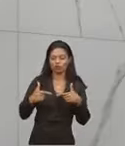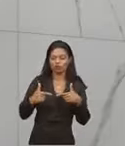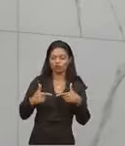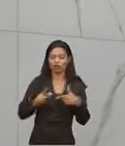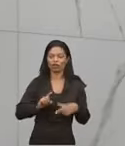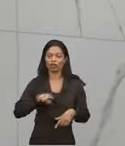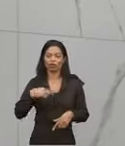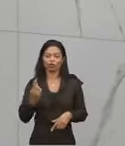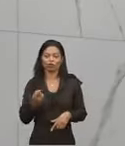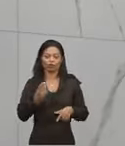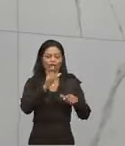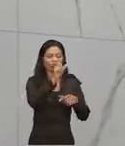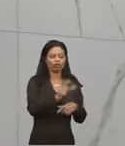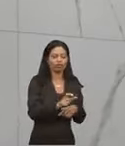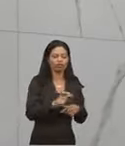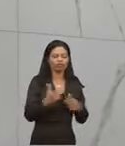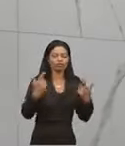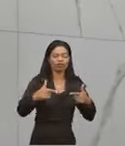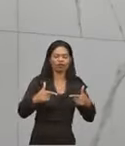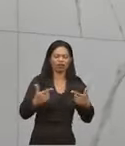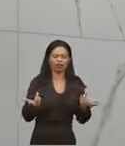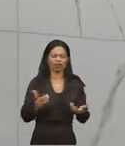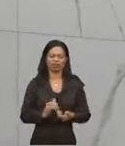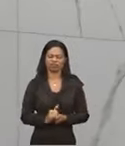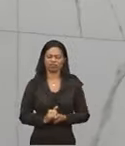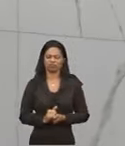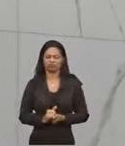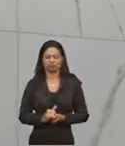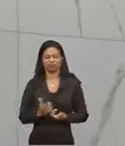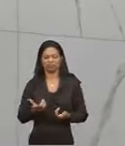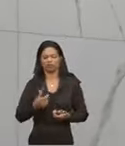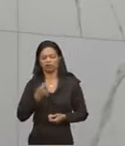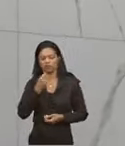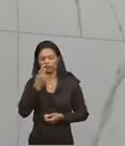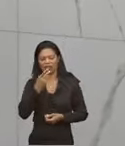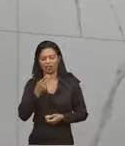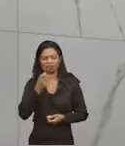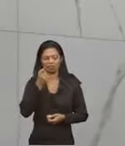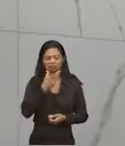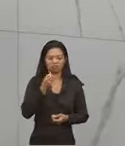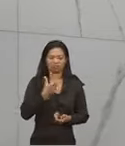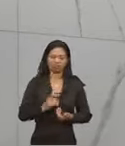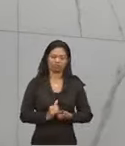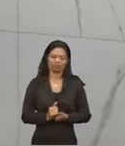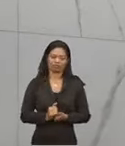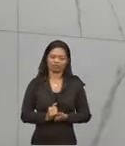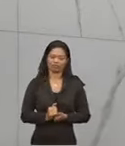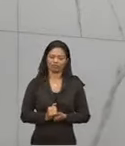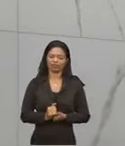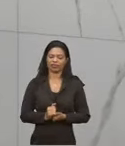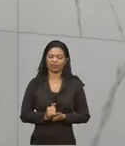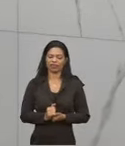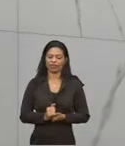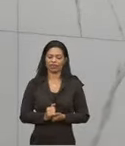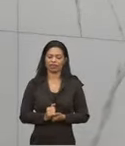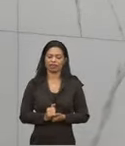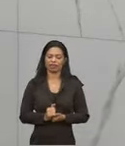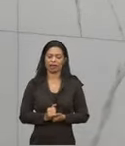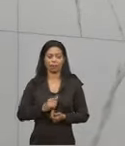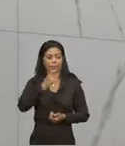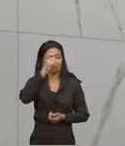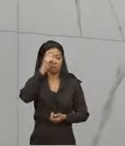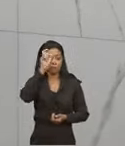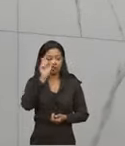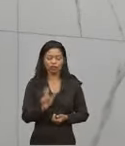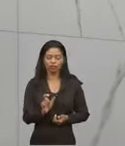de morto para comer aquilo do coveiro, aquilo que uma pessoa dessa é capaz de tudo para pisar no pé no pescoço